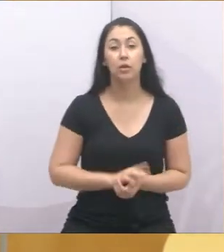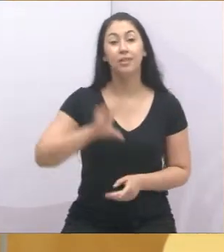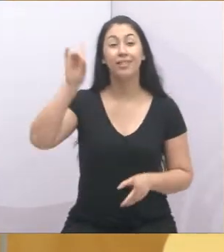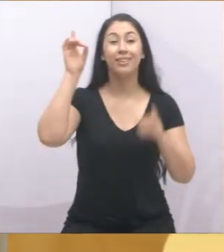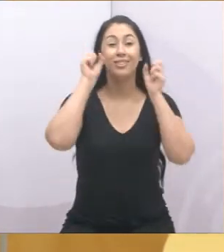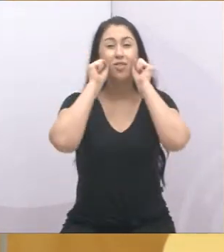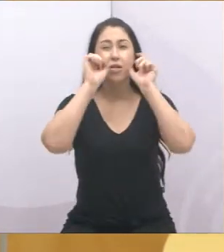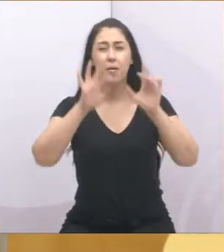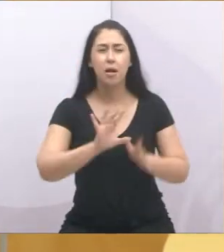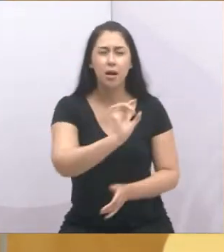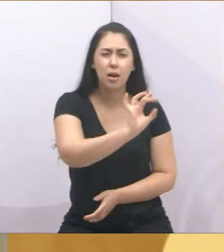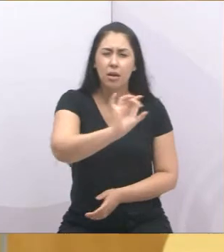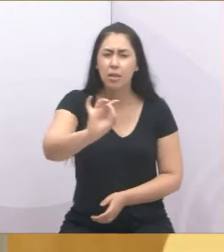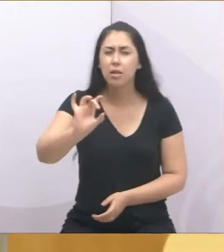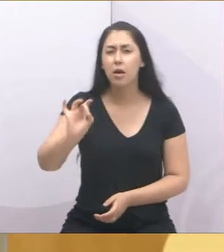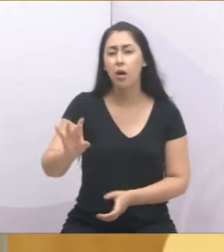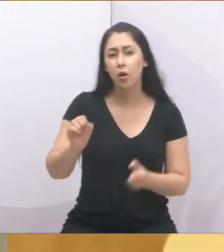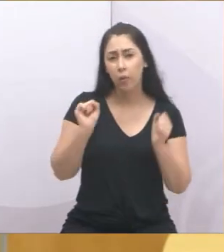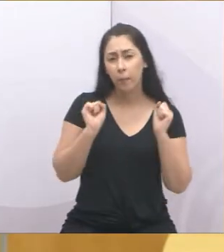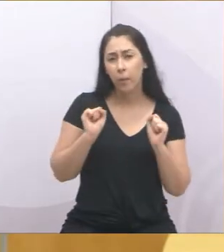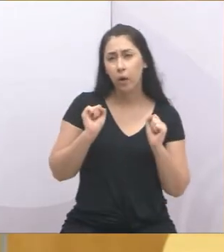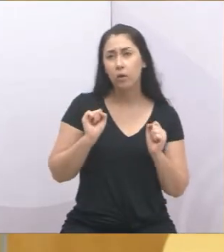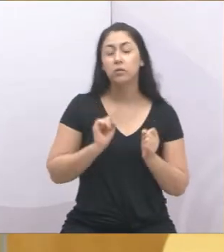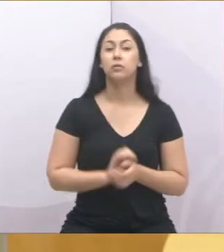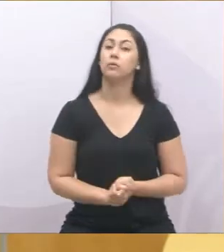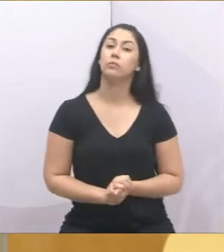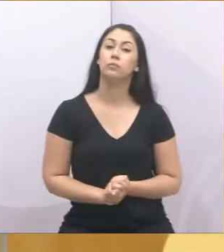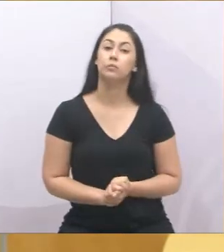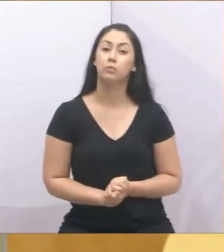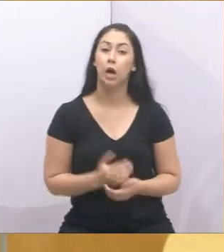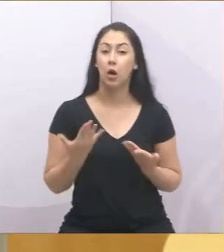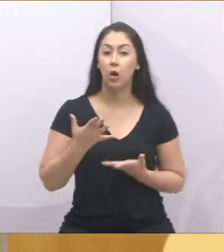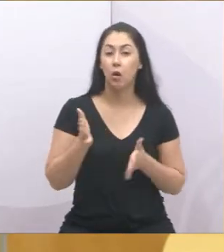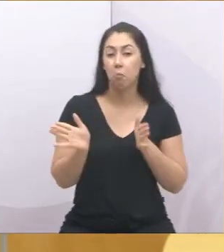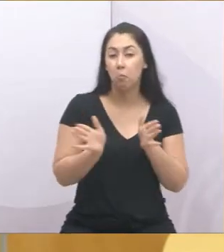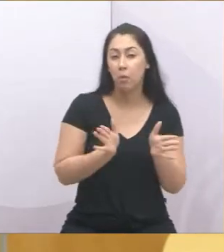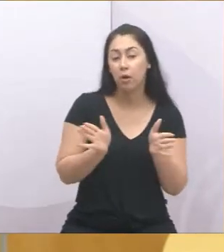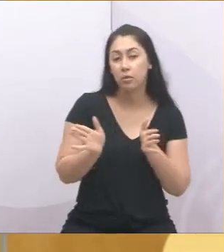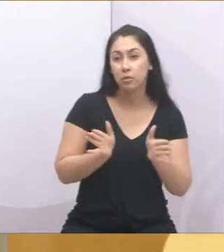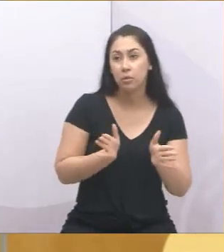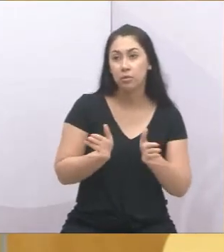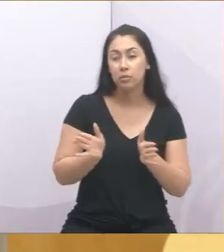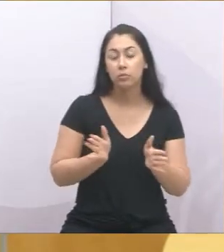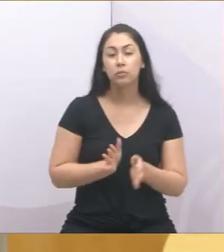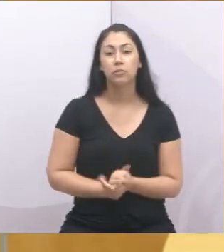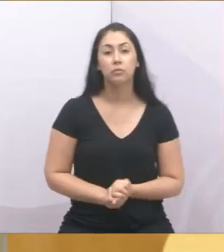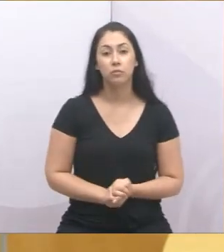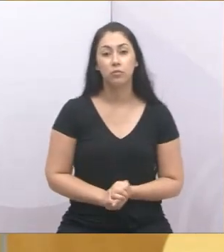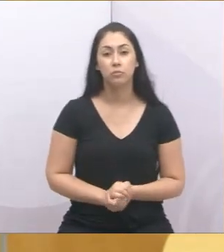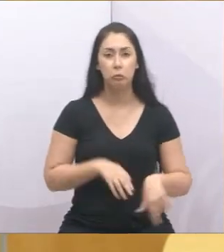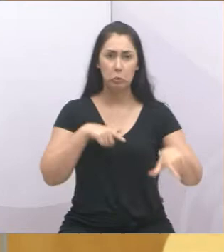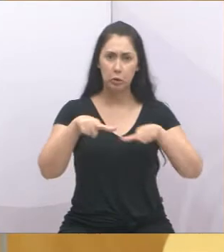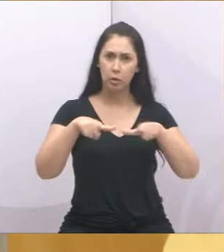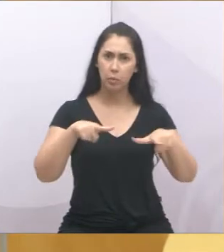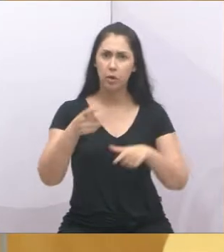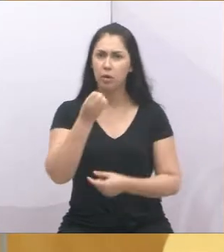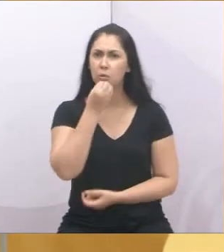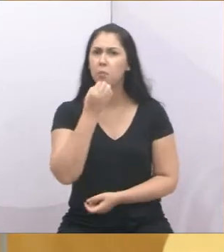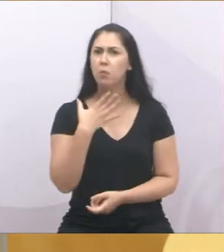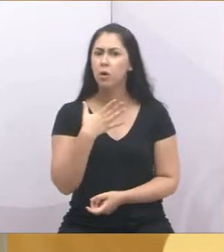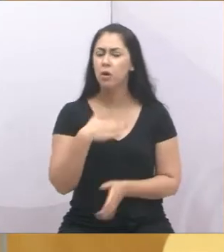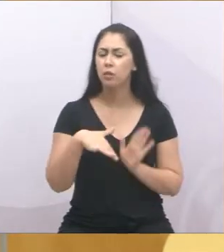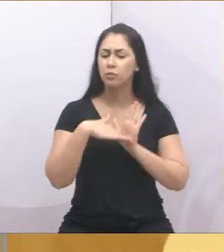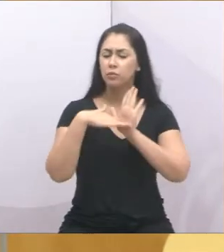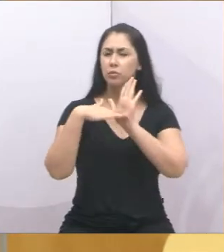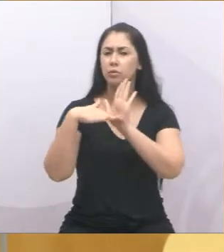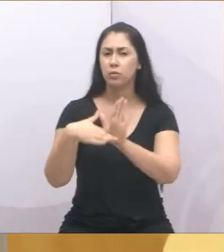abençoar cada um de vocês para que possam fazer aí, de 2021 até 2024, um belo trabalho aí em favor